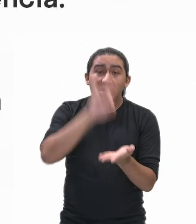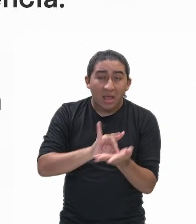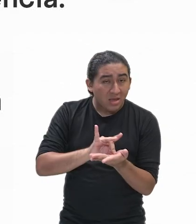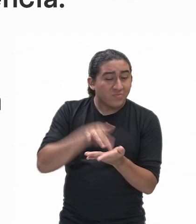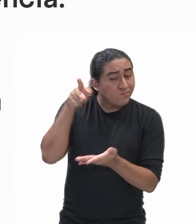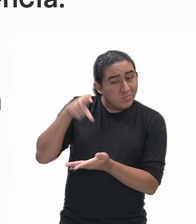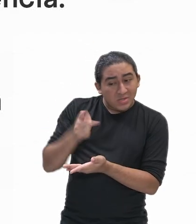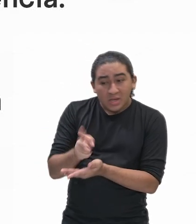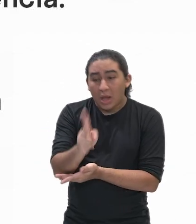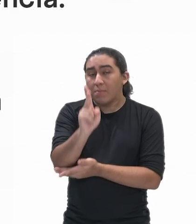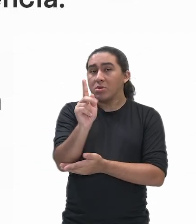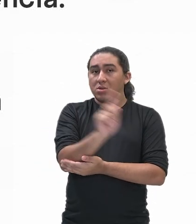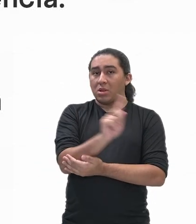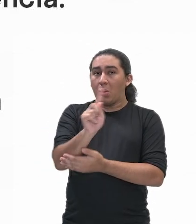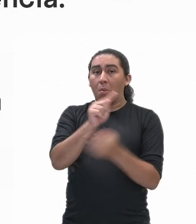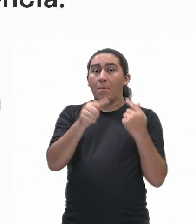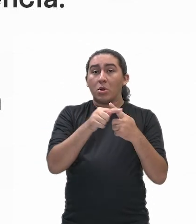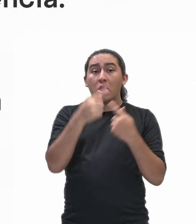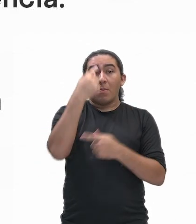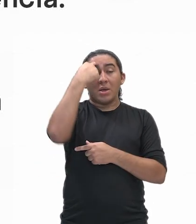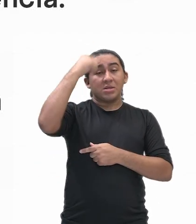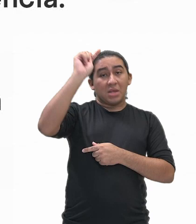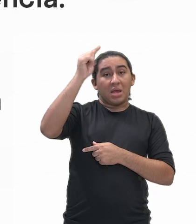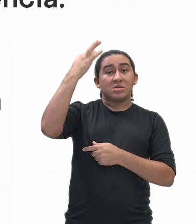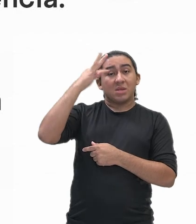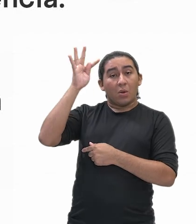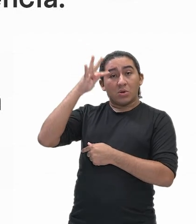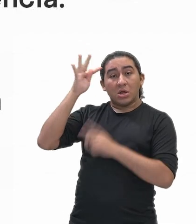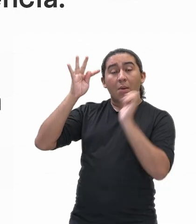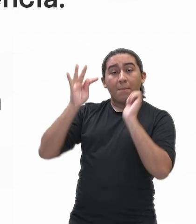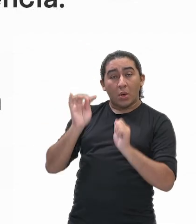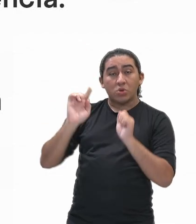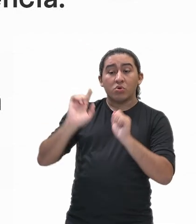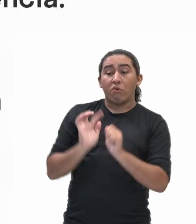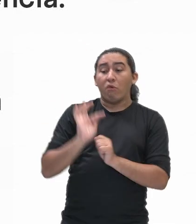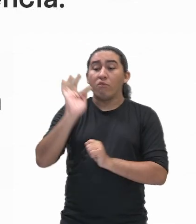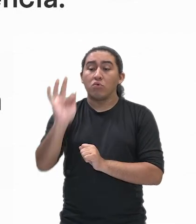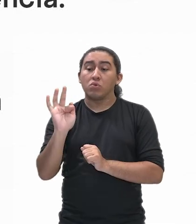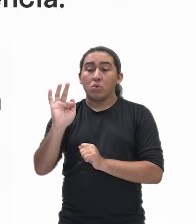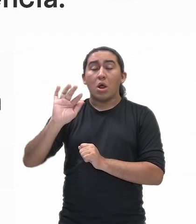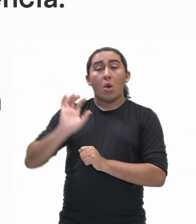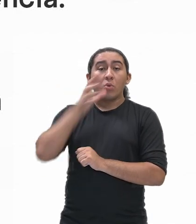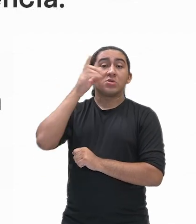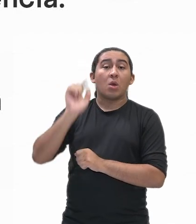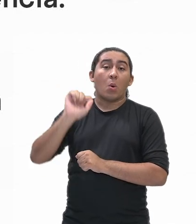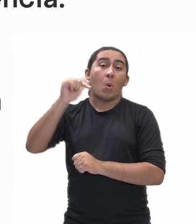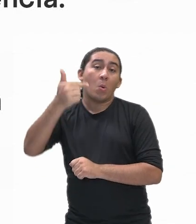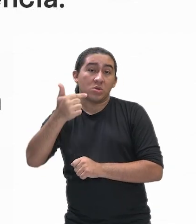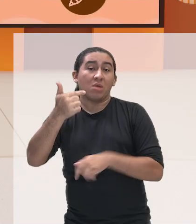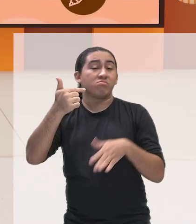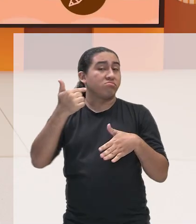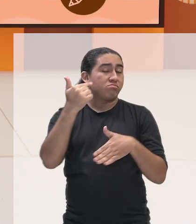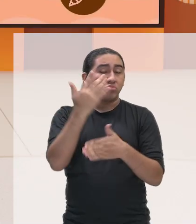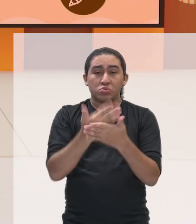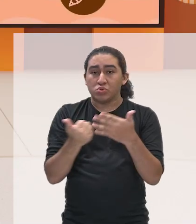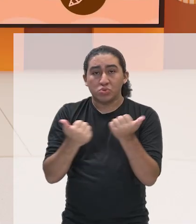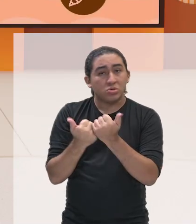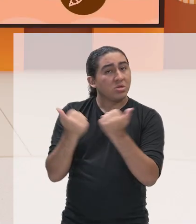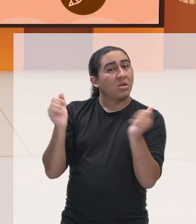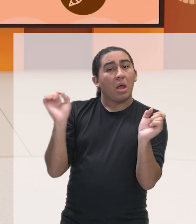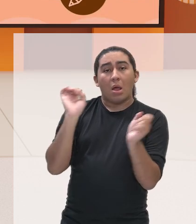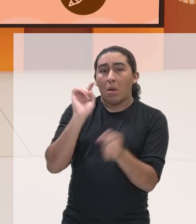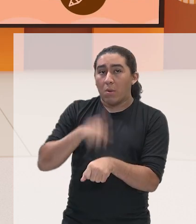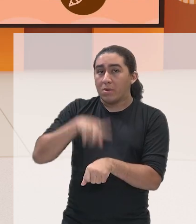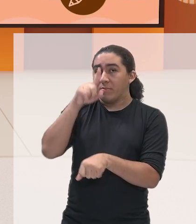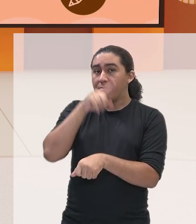definitivo, pois uma ideia ou teoria pode ser derrubada e substituída por outra. Ela é, então,